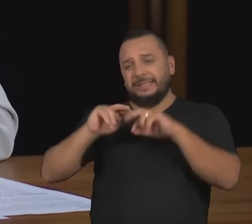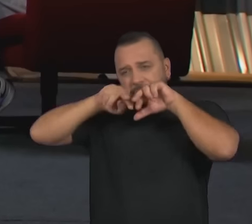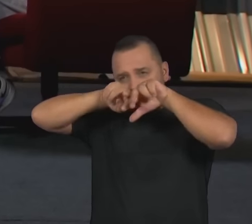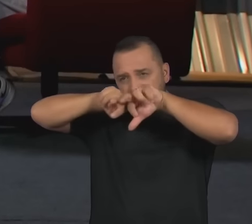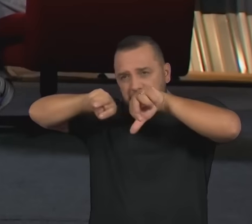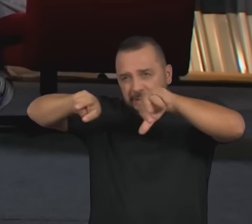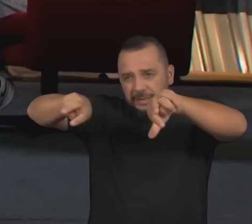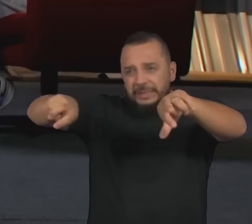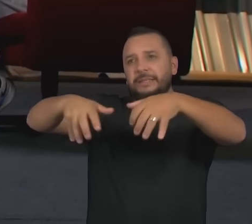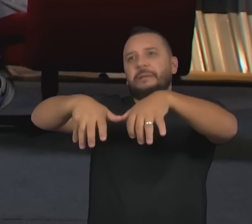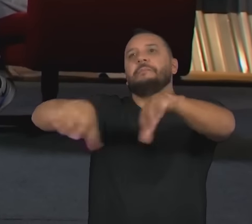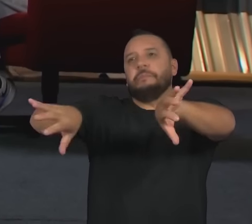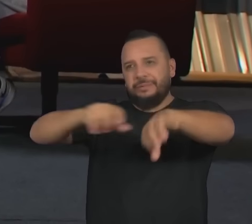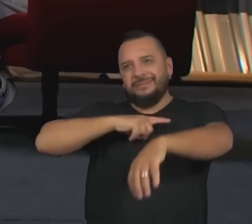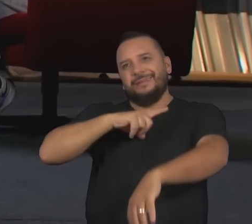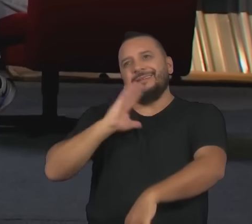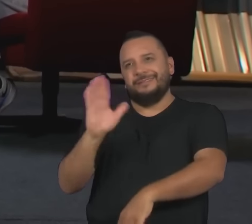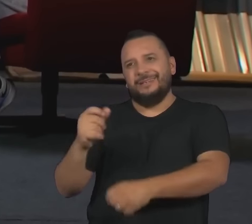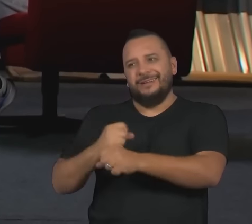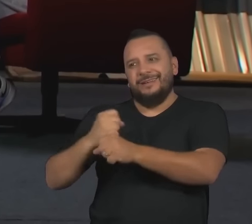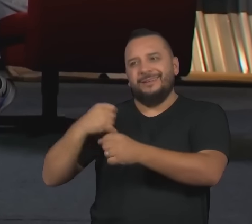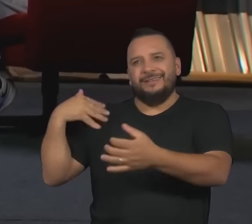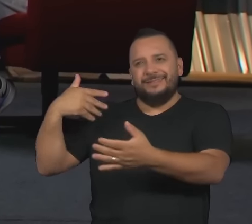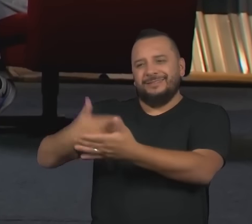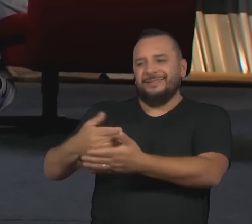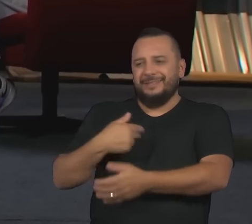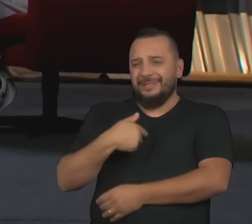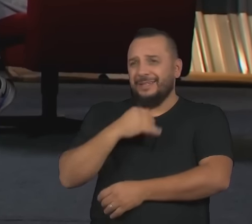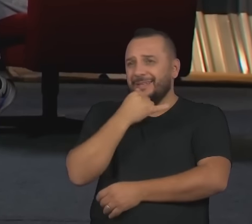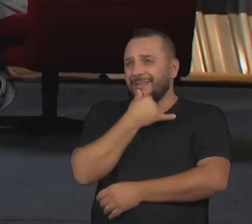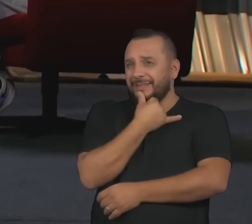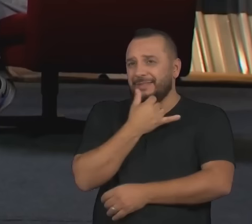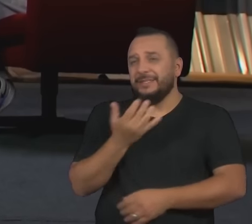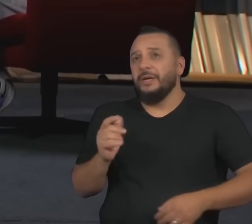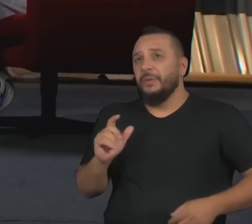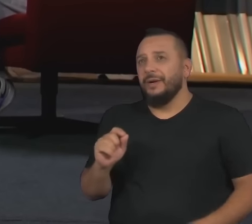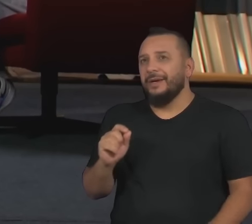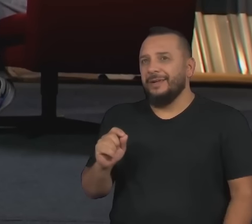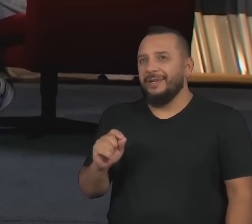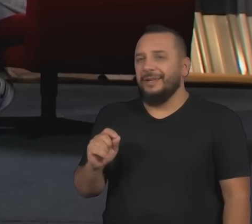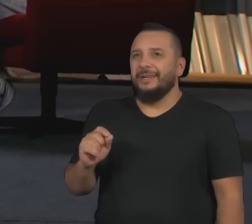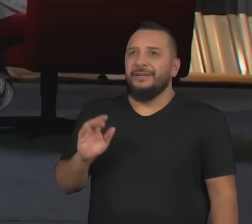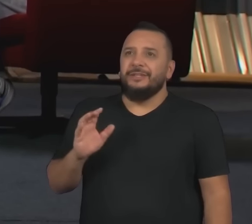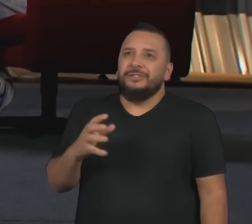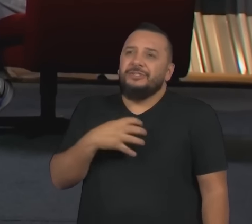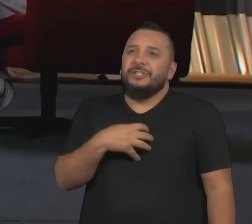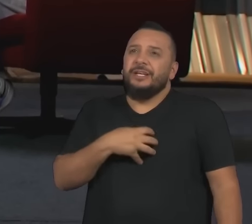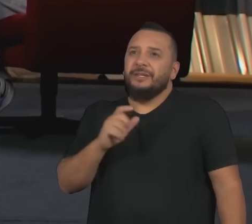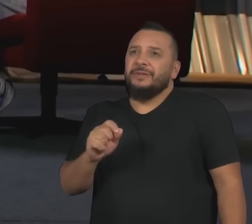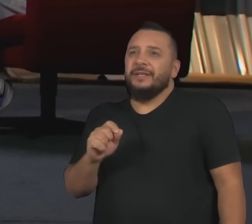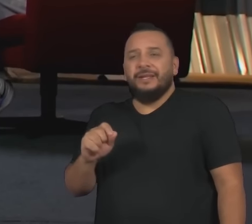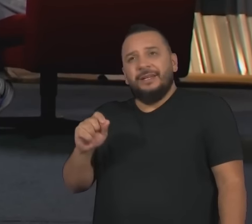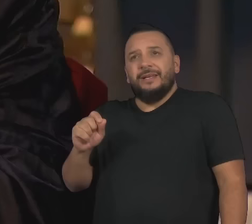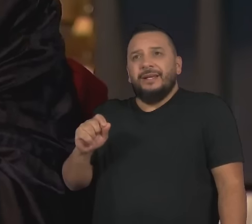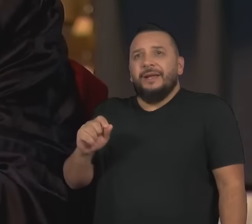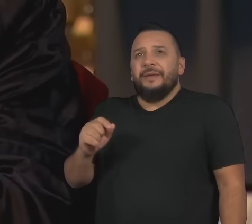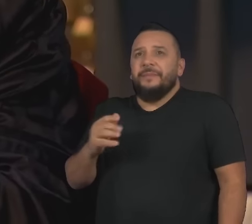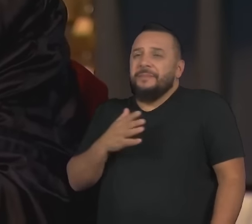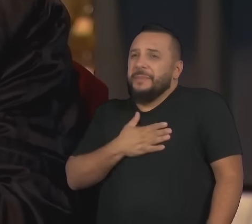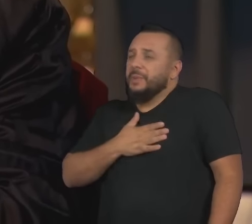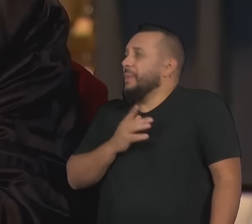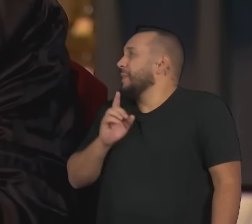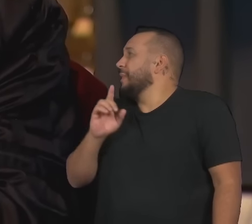sua fundação. Então, eu fico assim, lamentando o espírito feminino das pessoas que ficam, meu